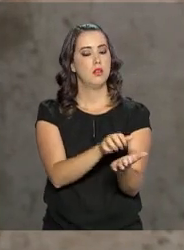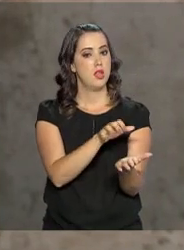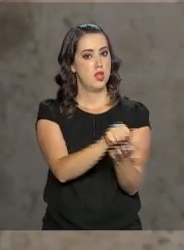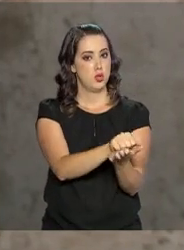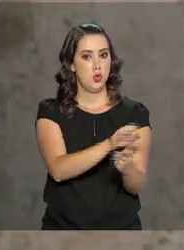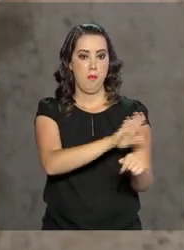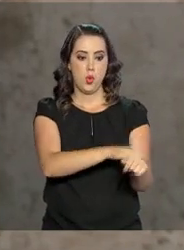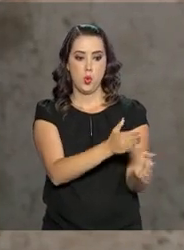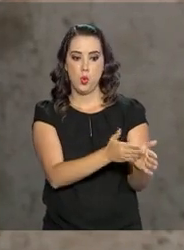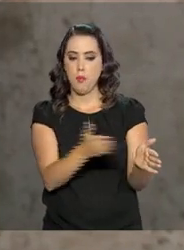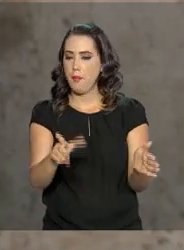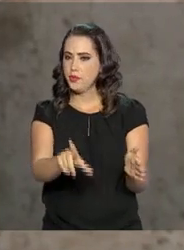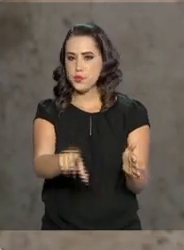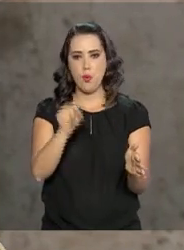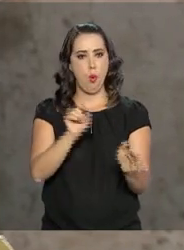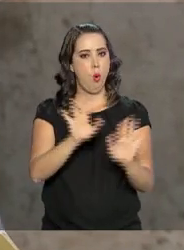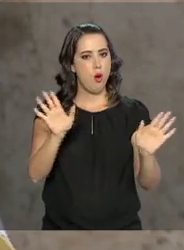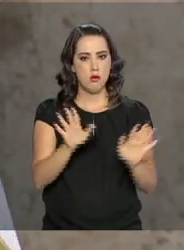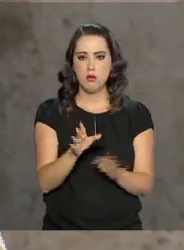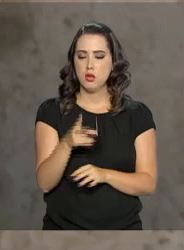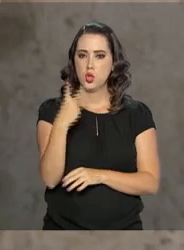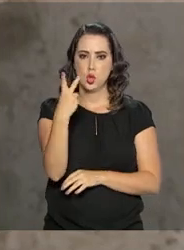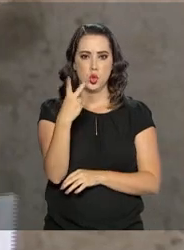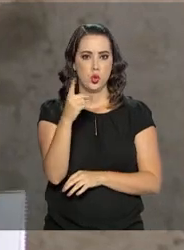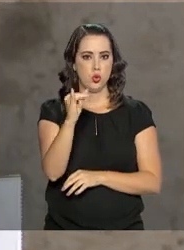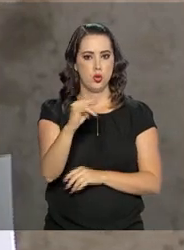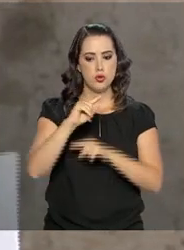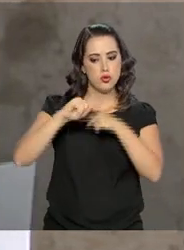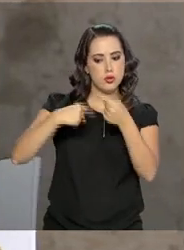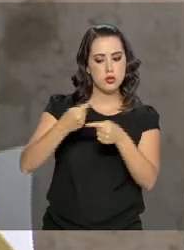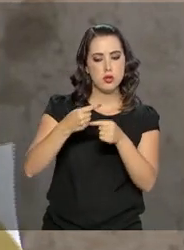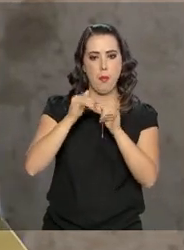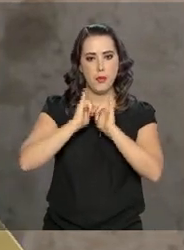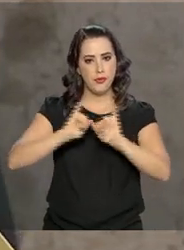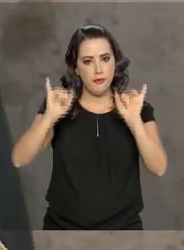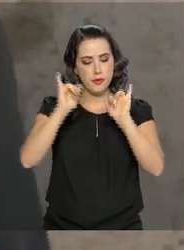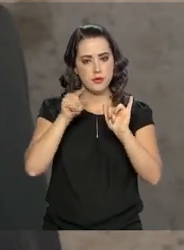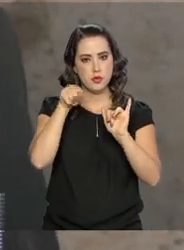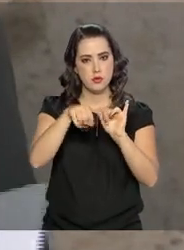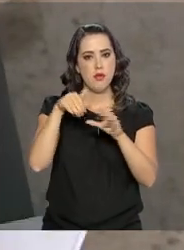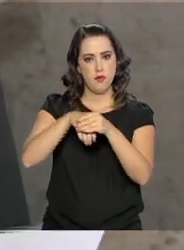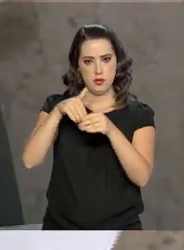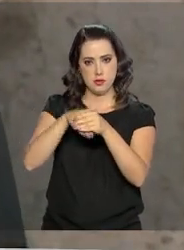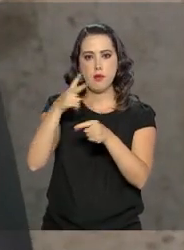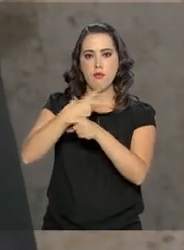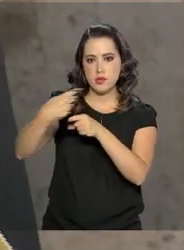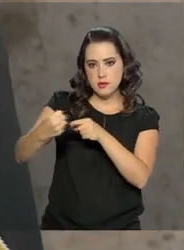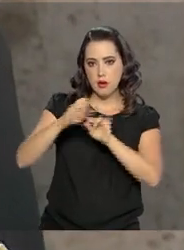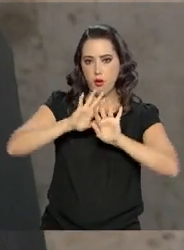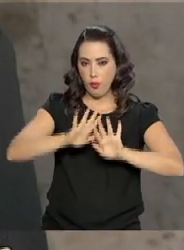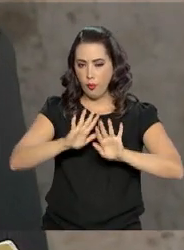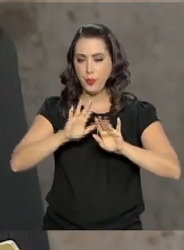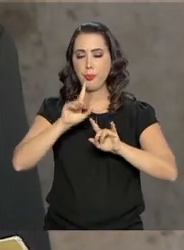no momento que for indicada, a partir de 2 dias da proclamação do resultado, e ela deverá